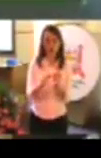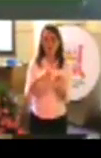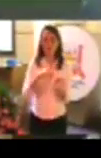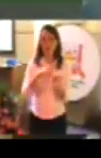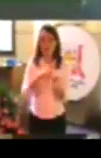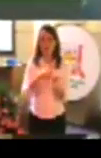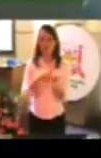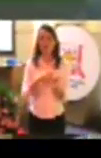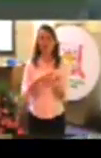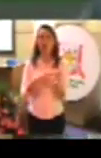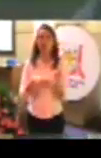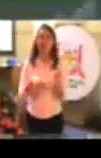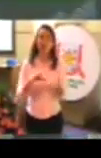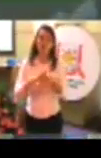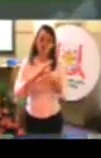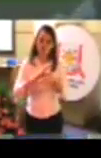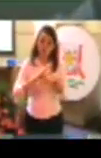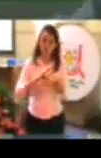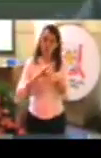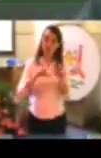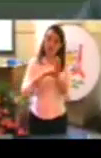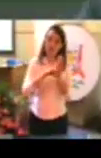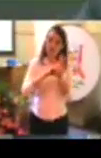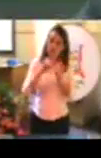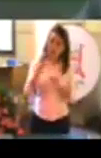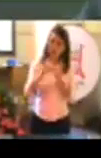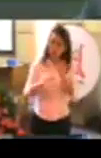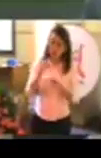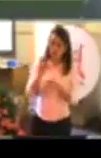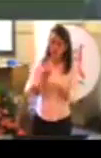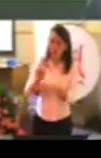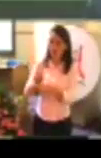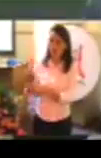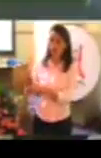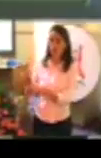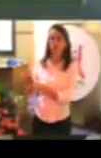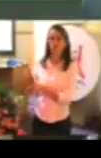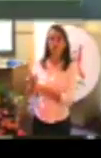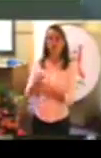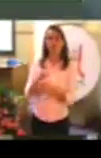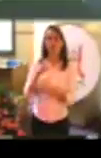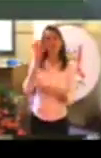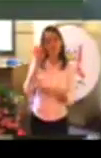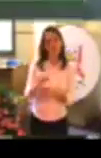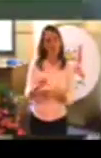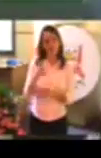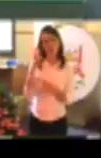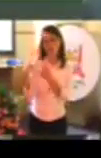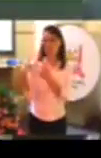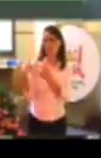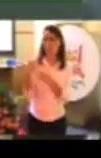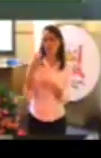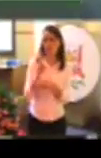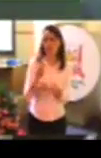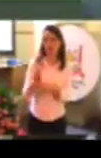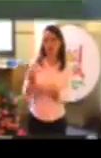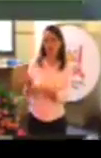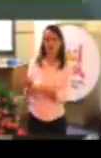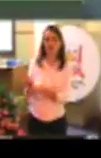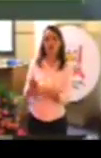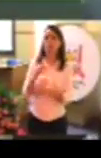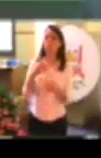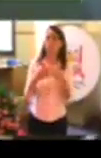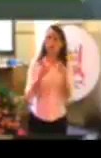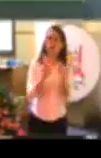obrigação constitucional, que é legislar e fiscalizar o Poder Executivo. Esse é que é o papel do Poder Legislativo, quer seja